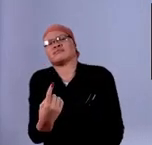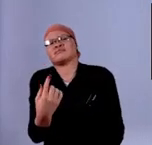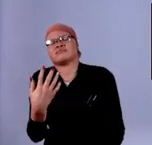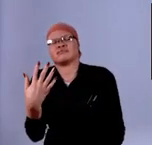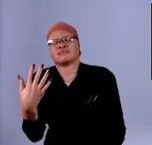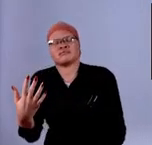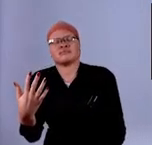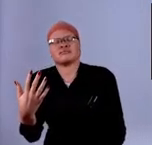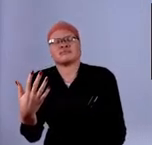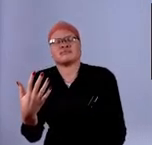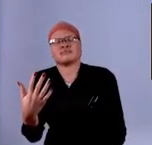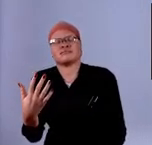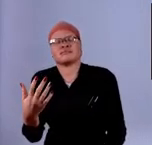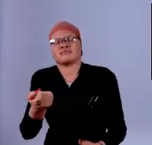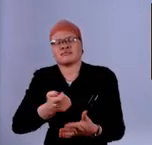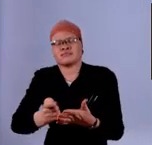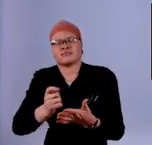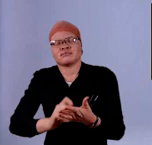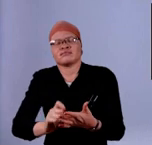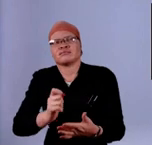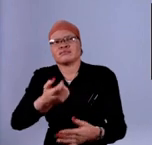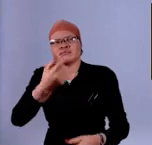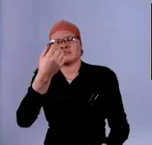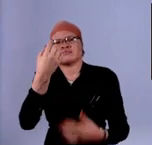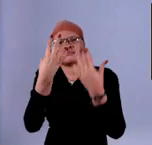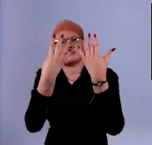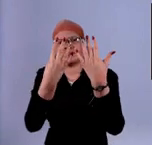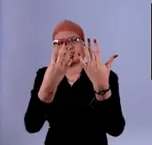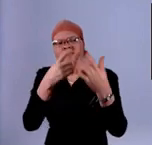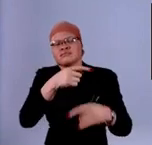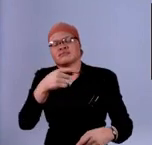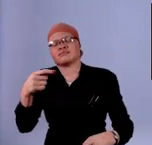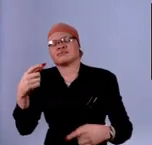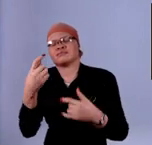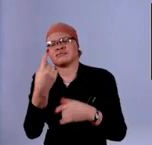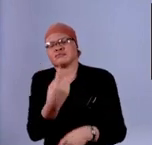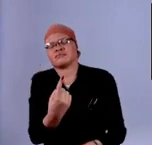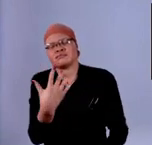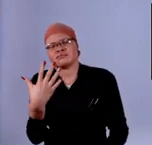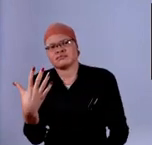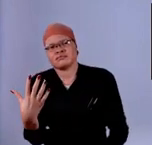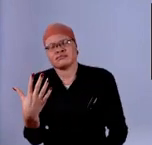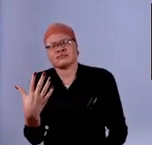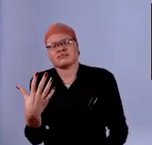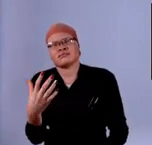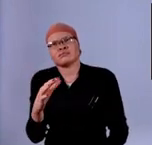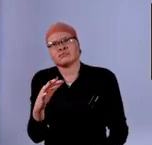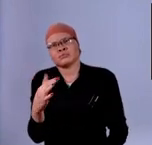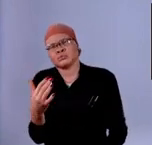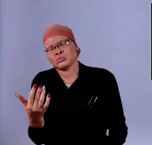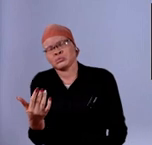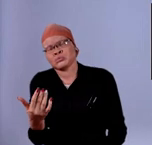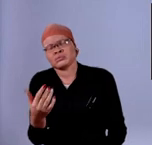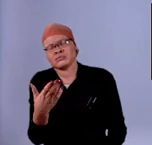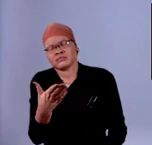avos 9 15 avos escreve-se 9 sobre 15 ls9 quinze